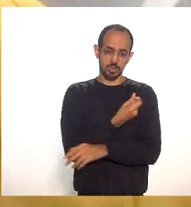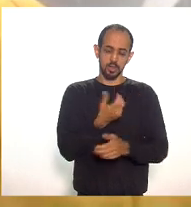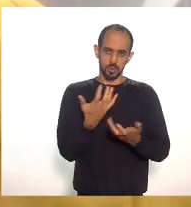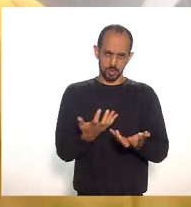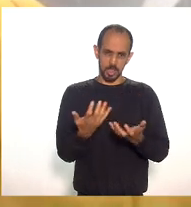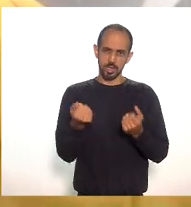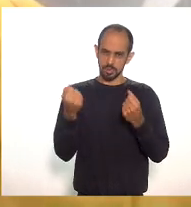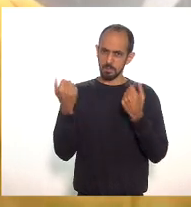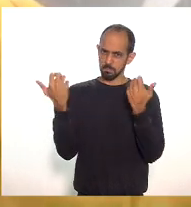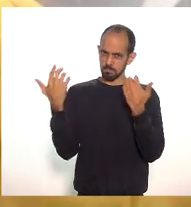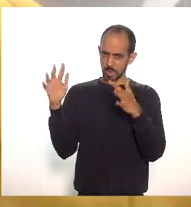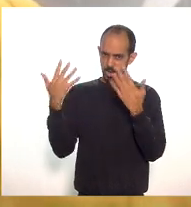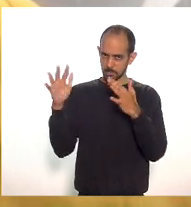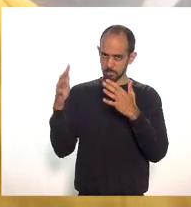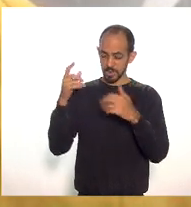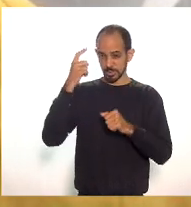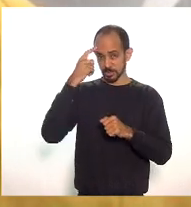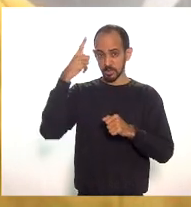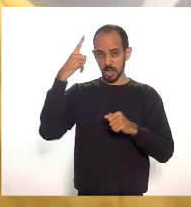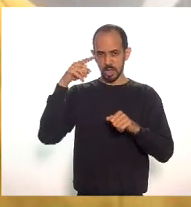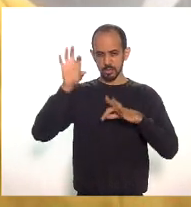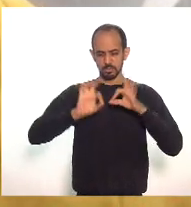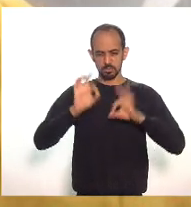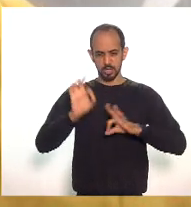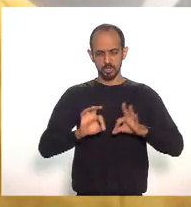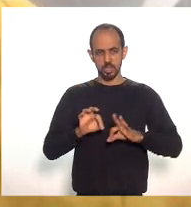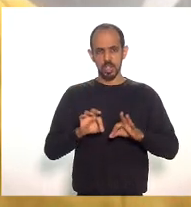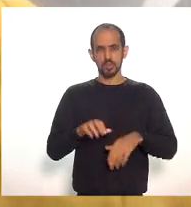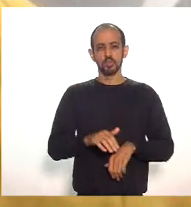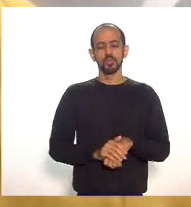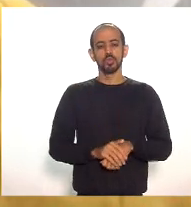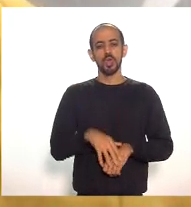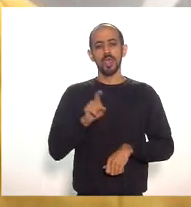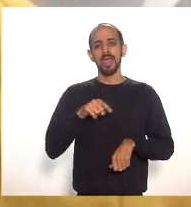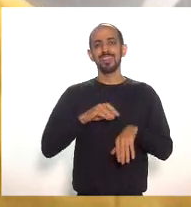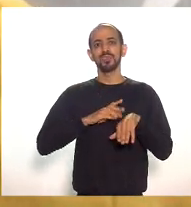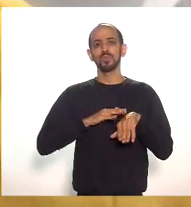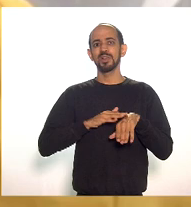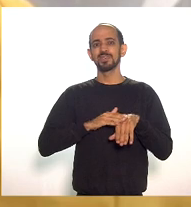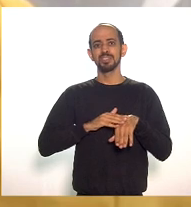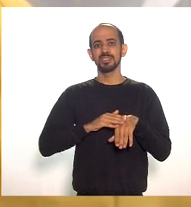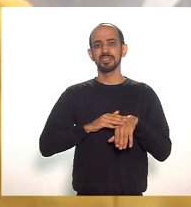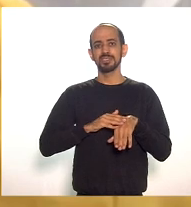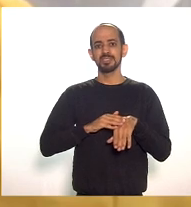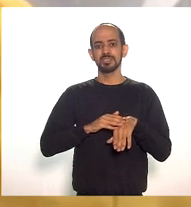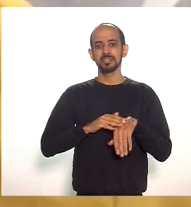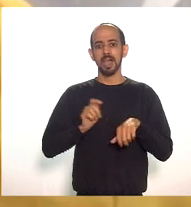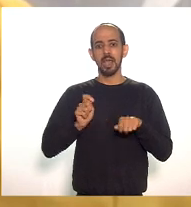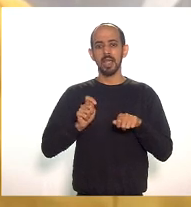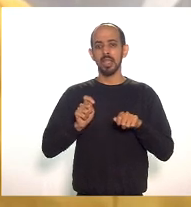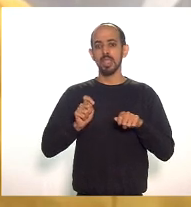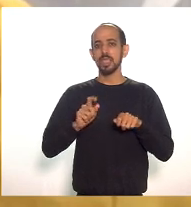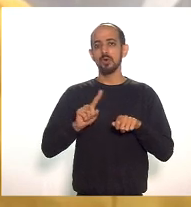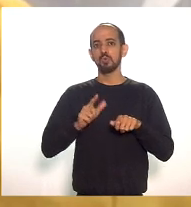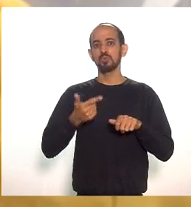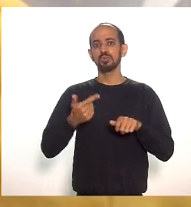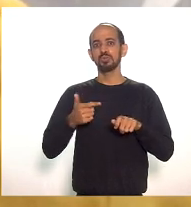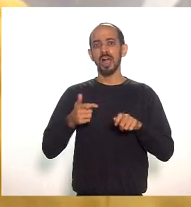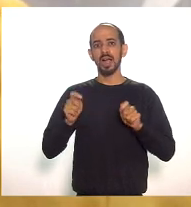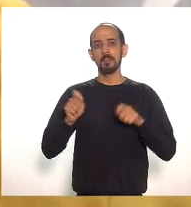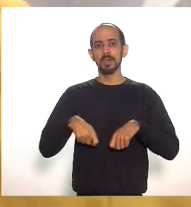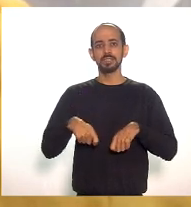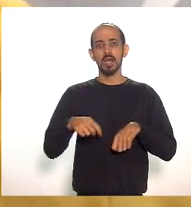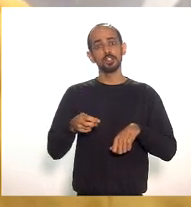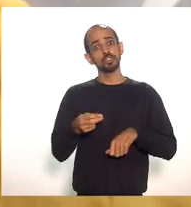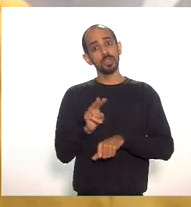elogiar a iniciativa do projeto do deputado Rodrigo Amorim são doenças incapacitantes temporárias ou permanente